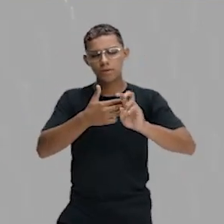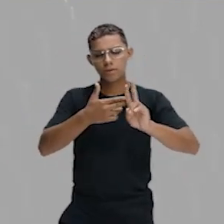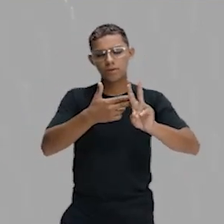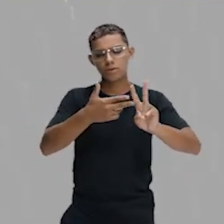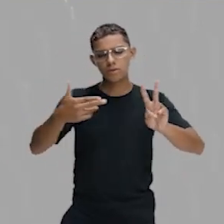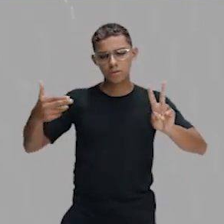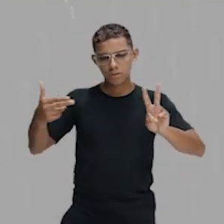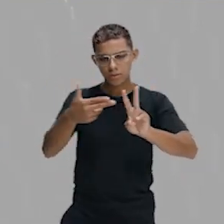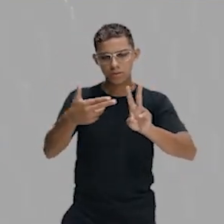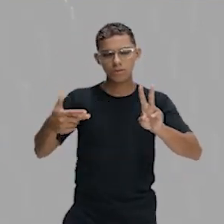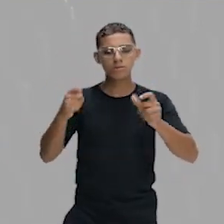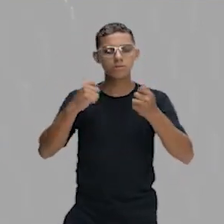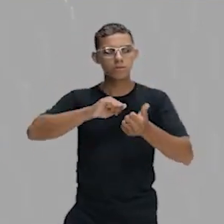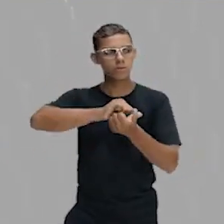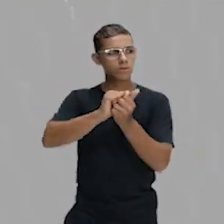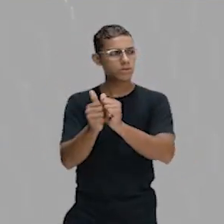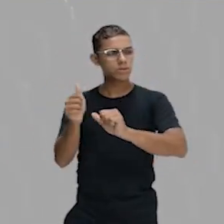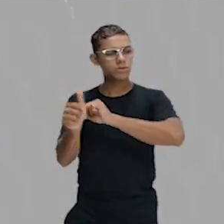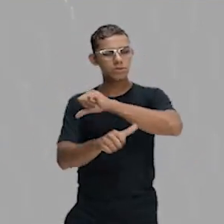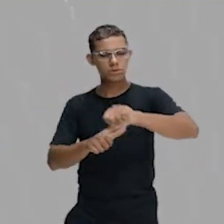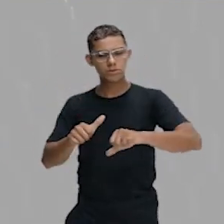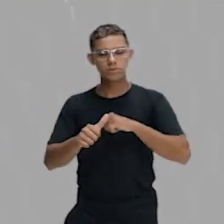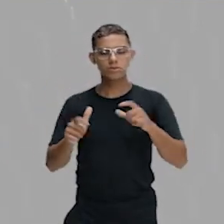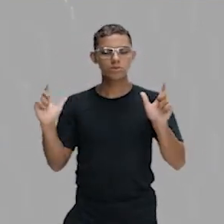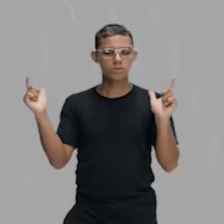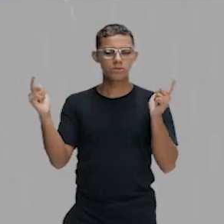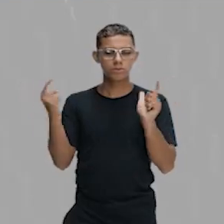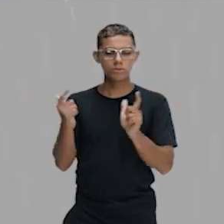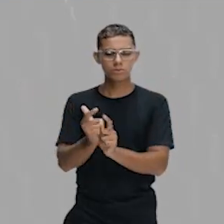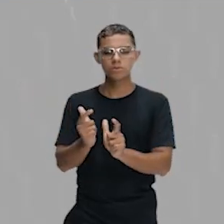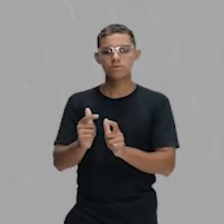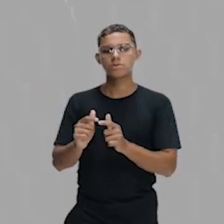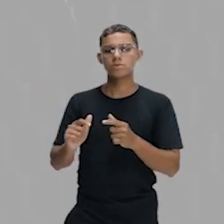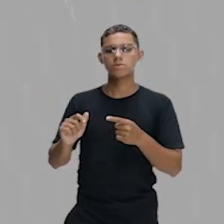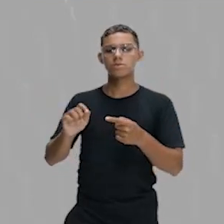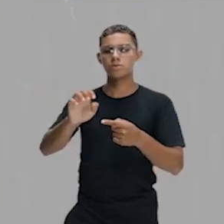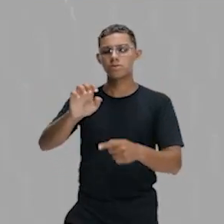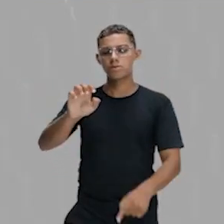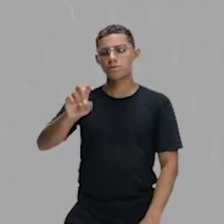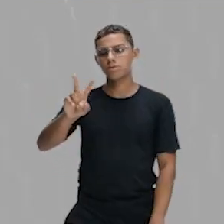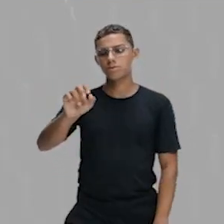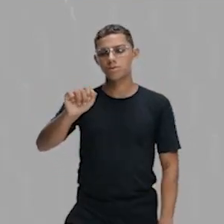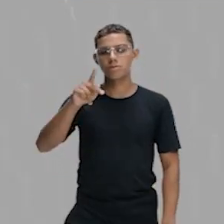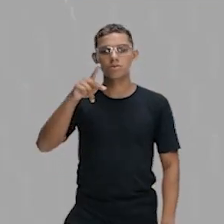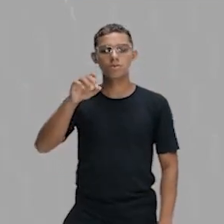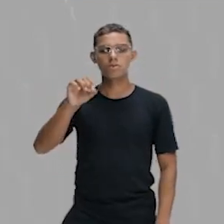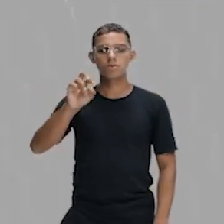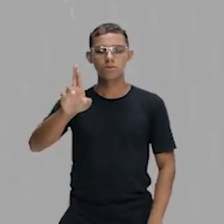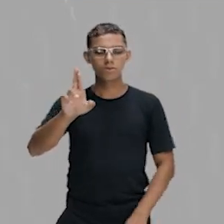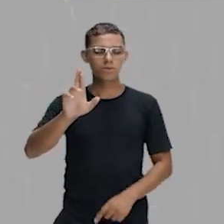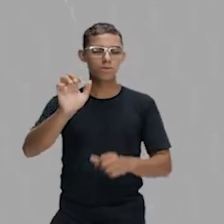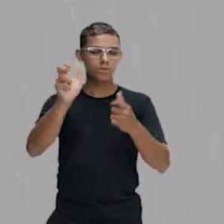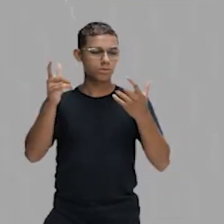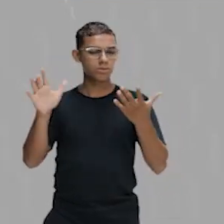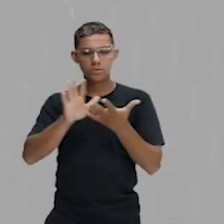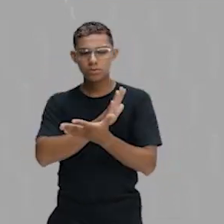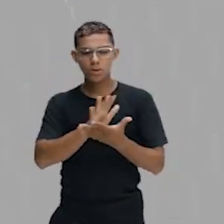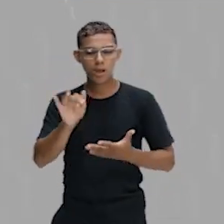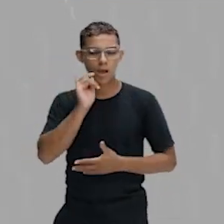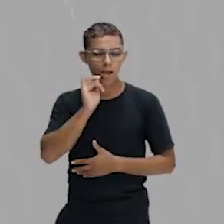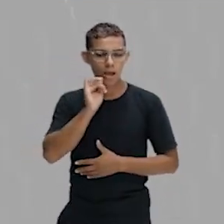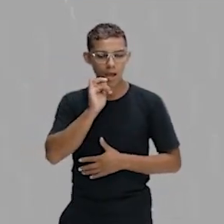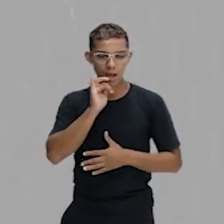ter adaptações essas que diminuem o processo de evapotranspiração. E aí nós vamos ver alguns exemplos,